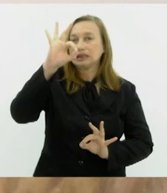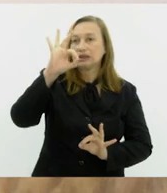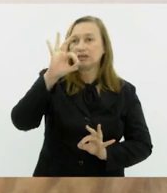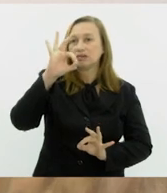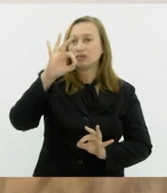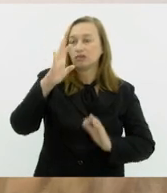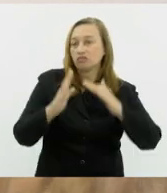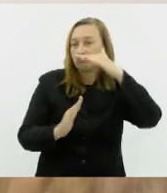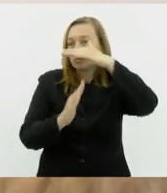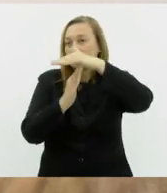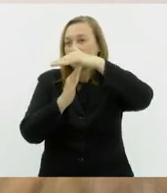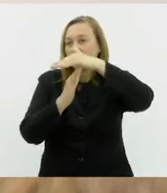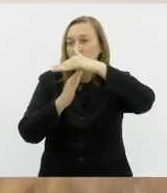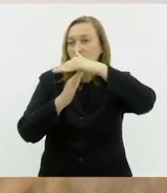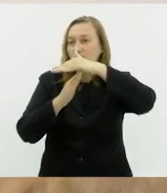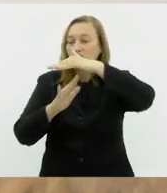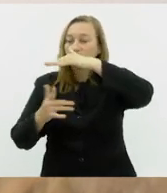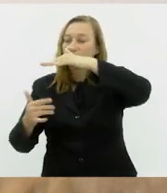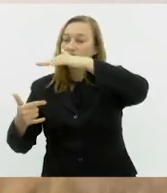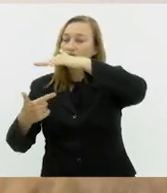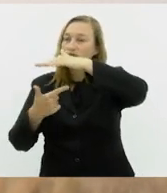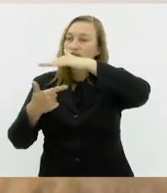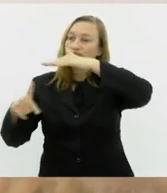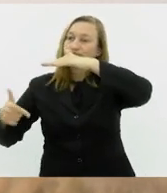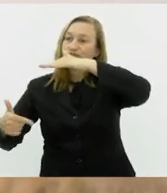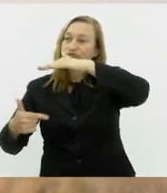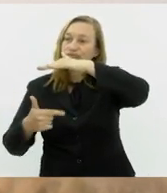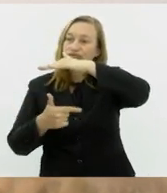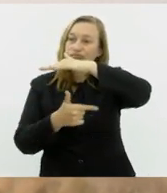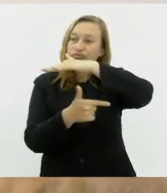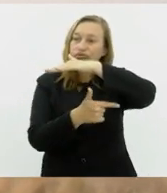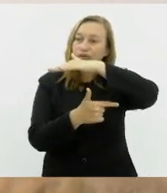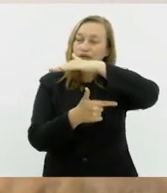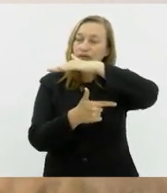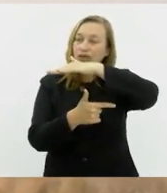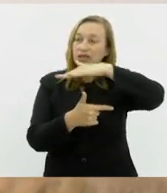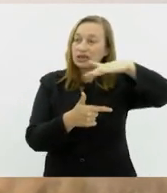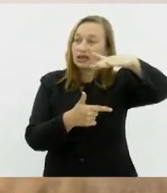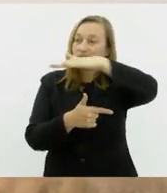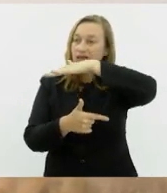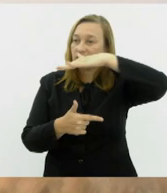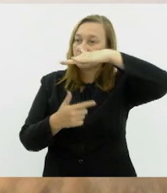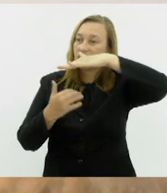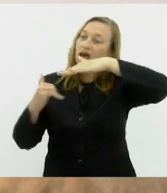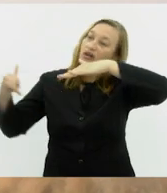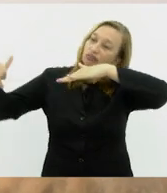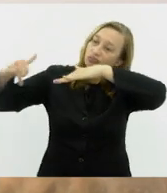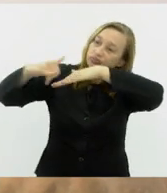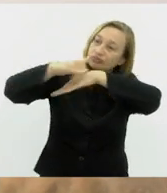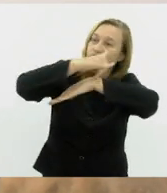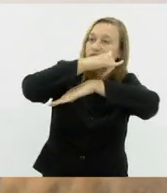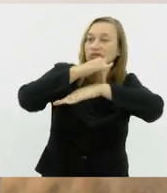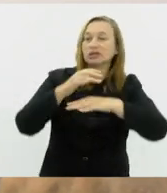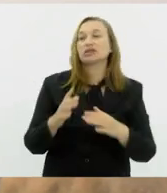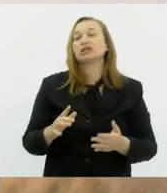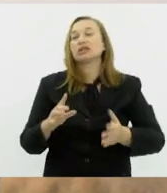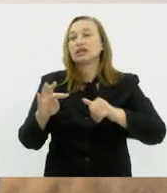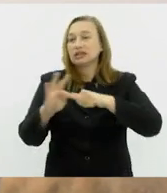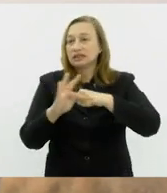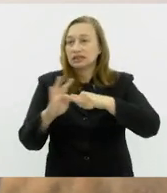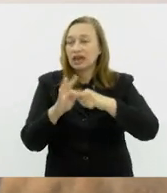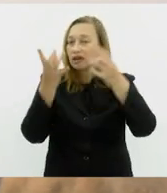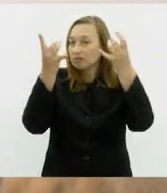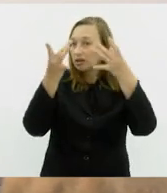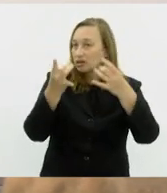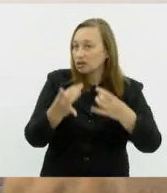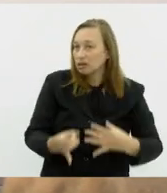tá? O planejamento de rotas é um processo complexo, que envolve análises técnicas detalhadas para